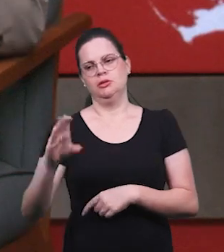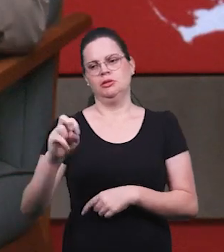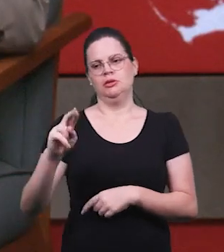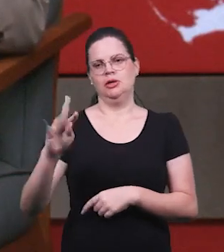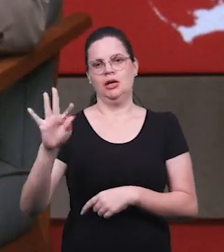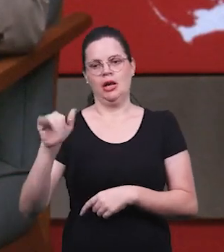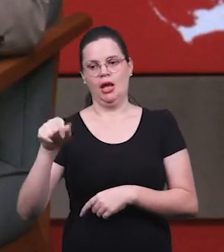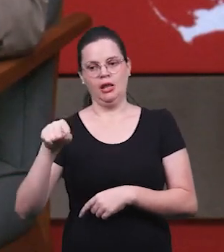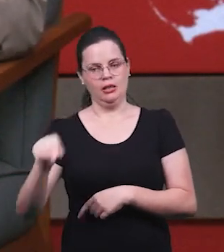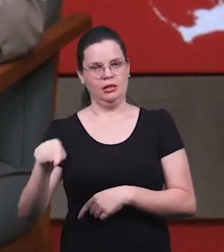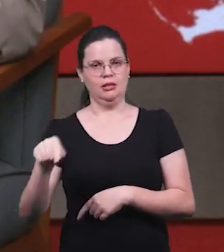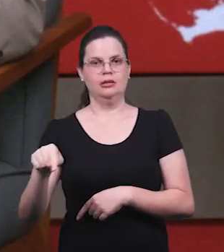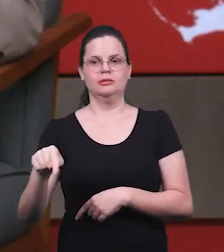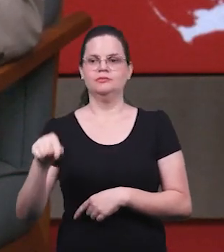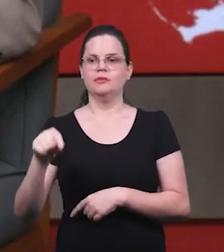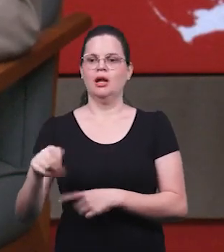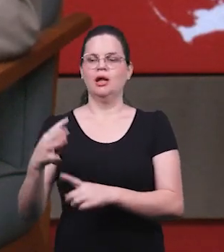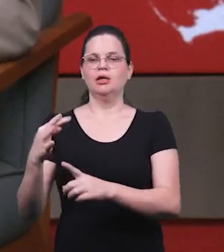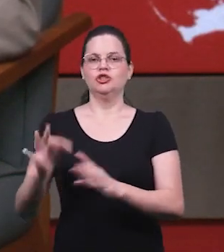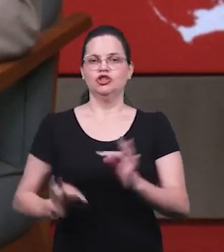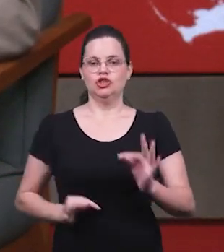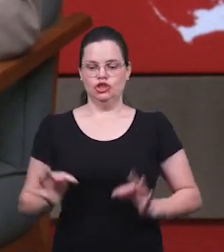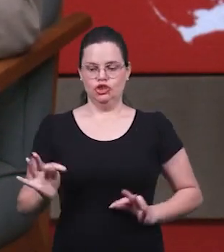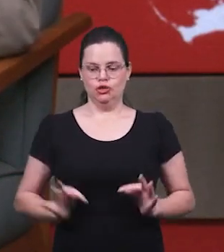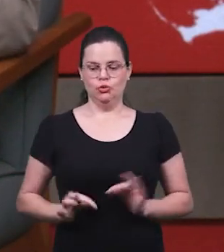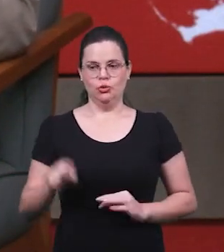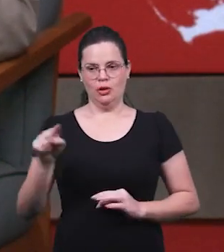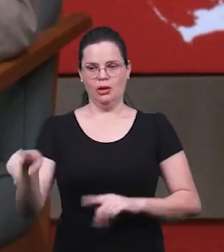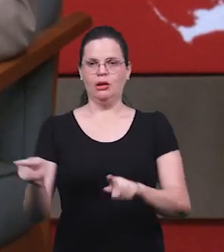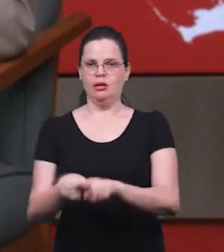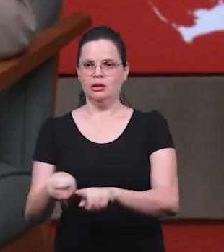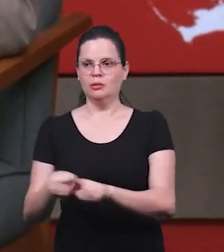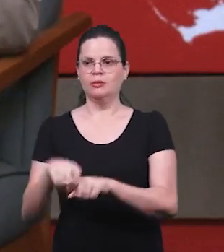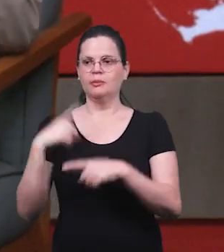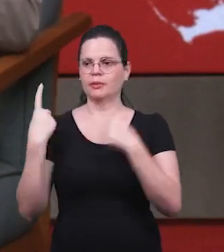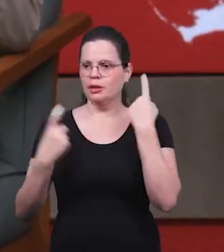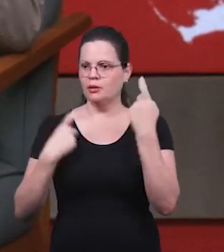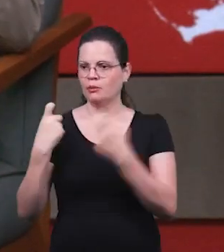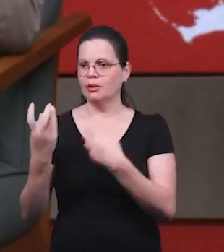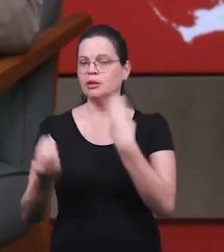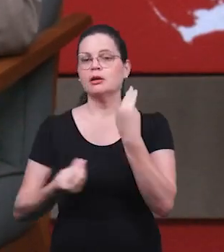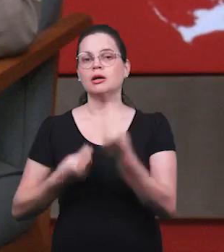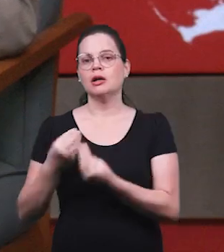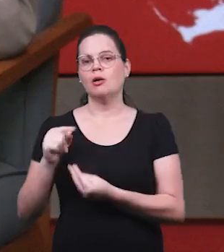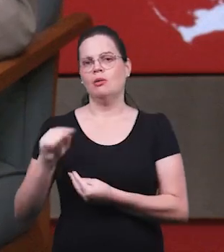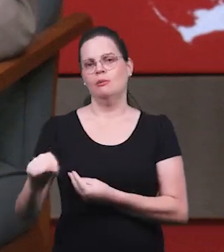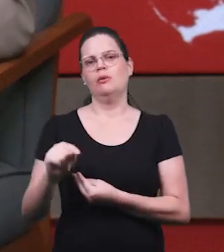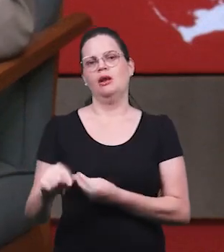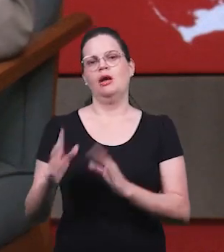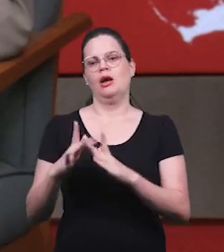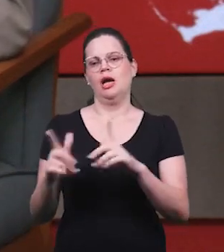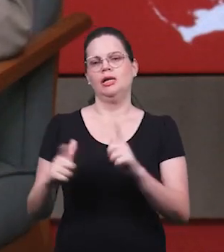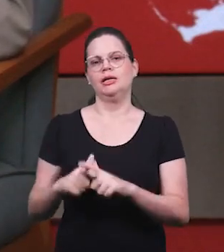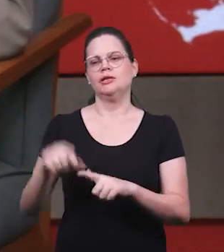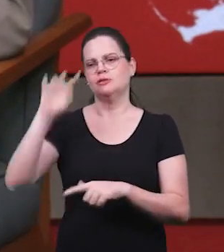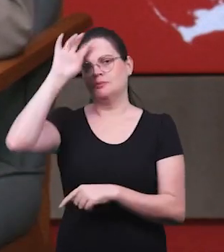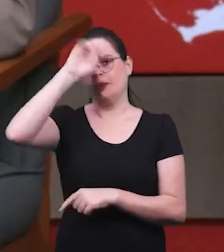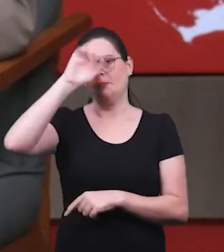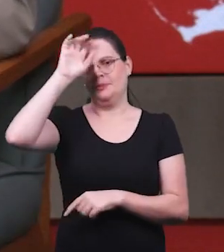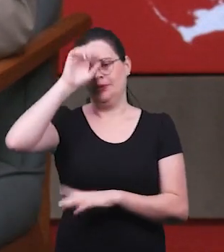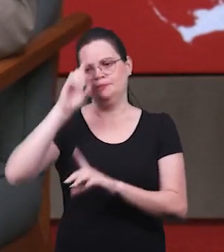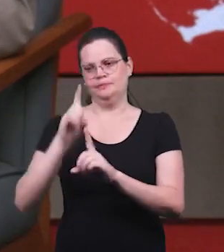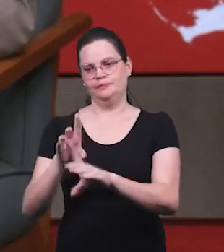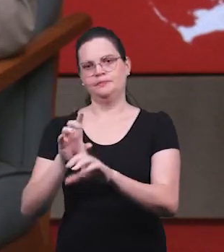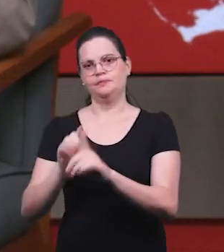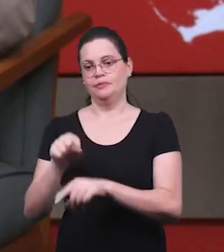Creta, onde lá em Creta ele deixa Tito, também preocupado, que era um crescimento da igreja ali, e